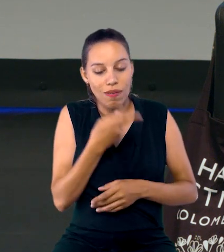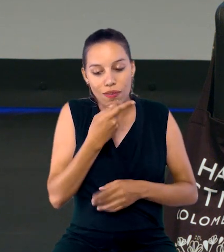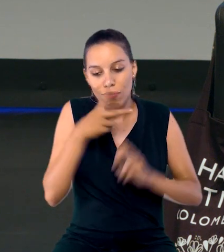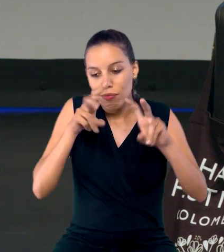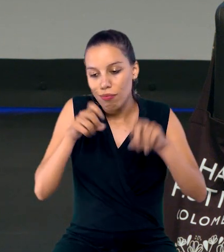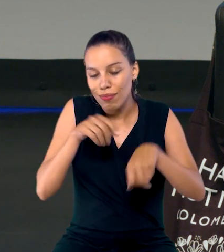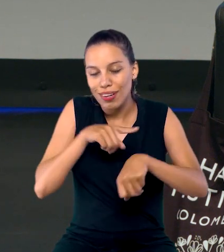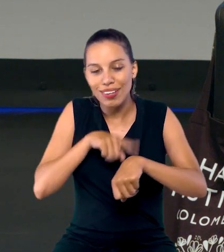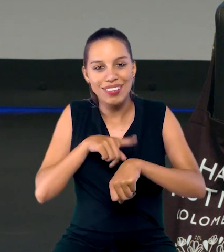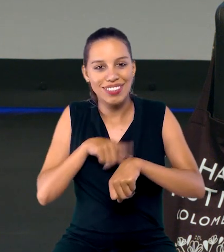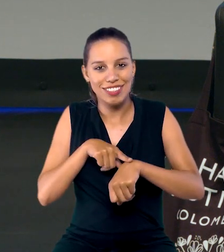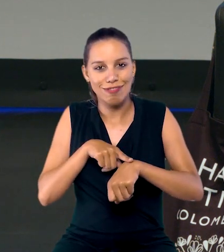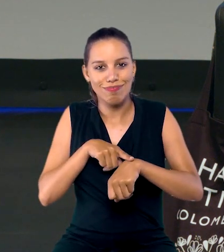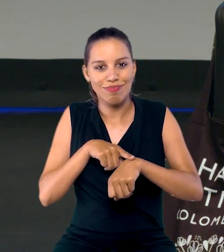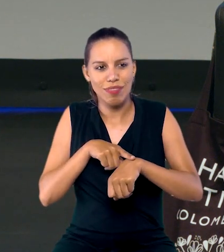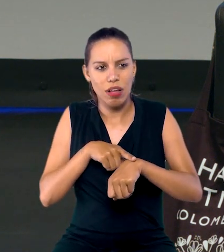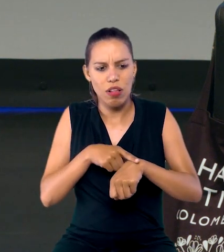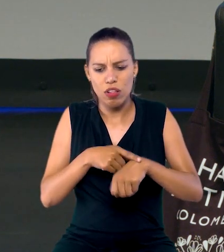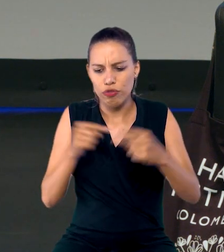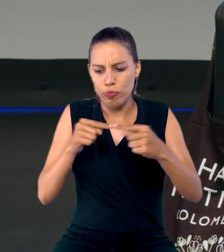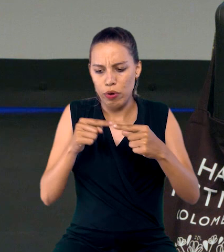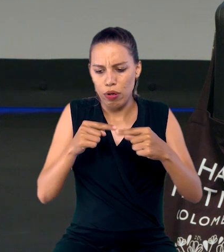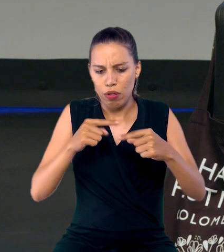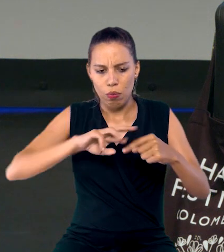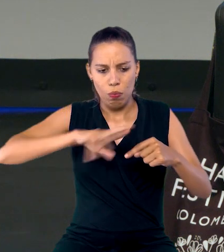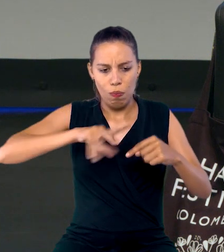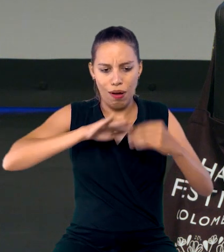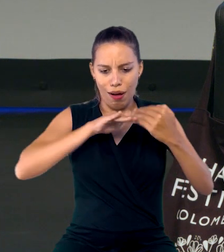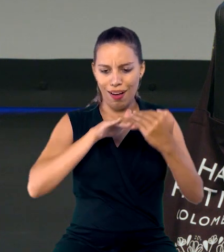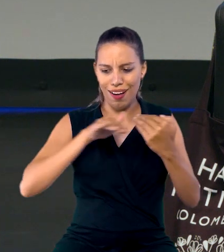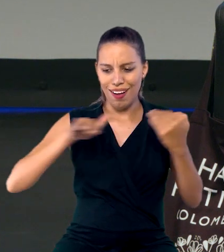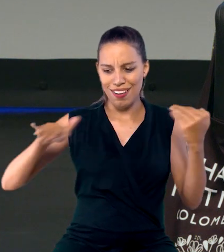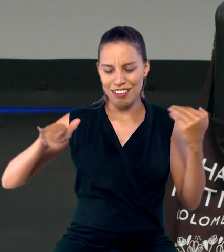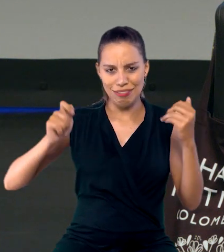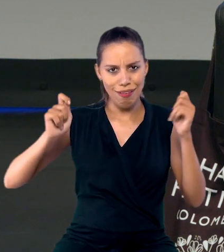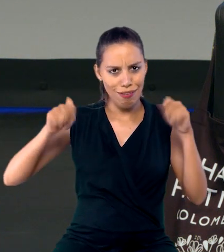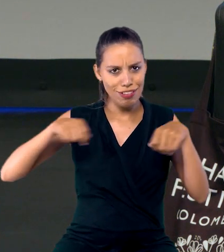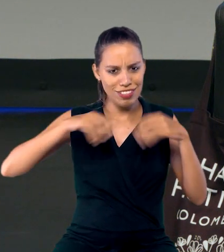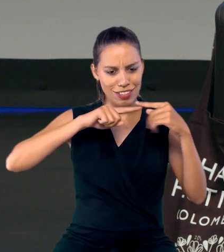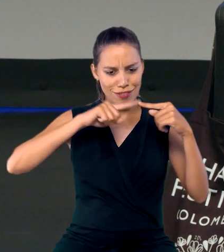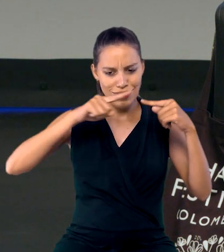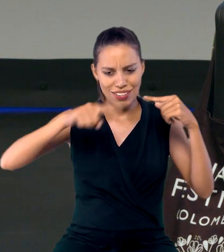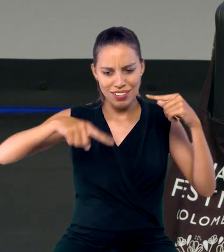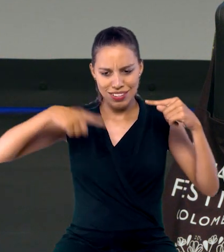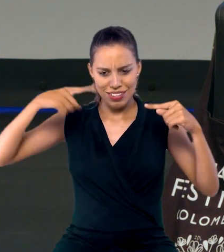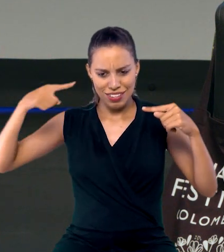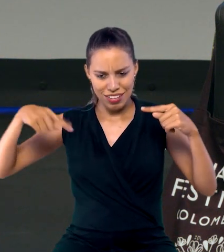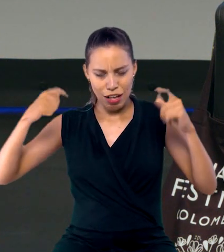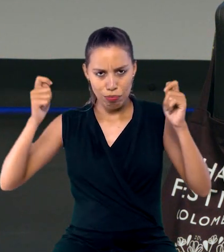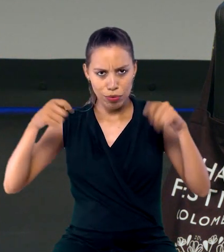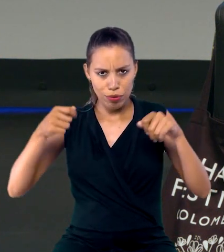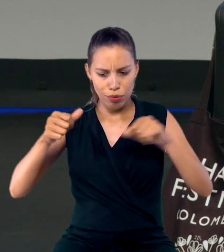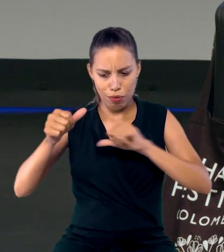como você trouxe, não é linear, né? Também é possível